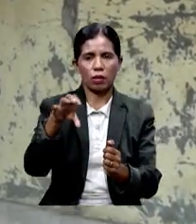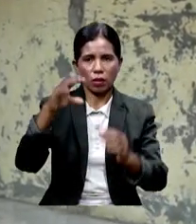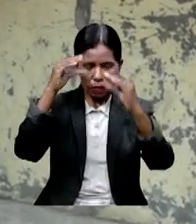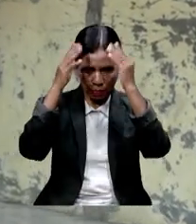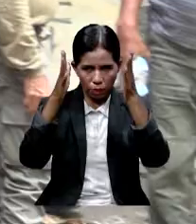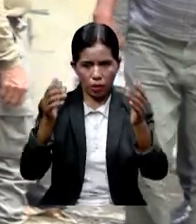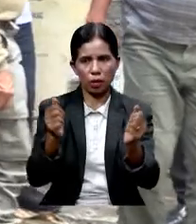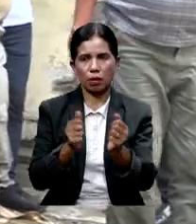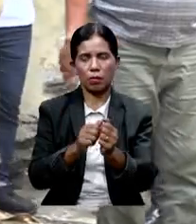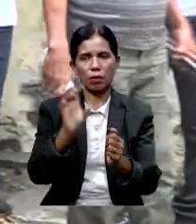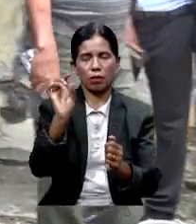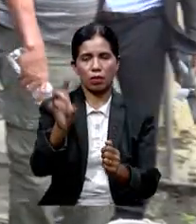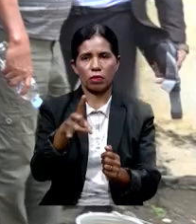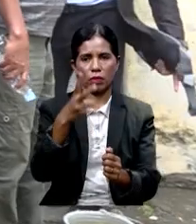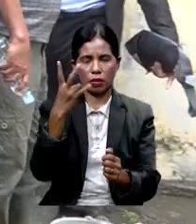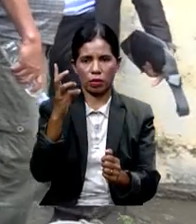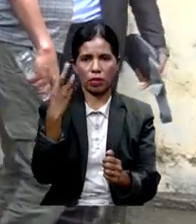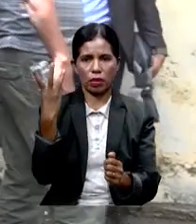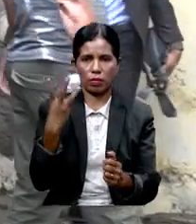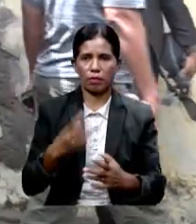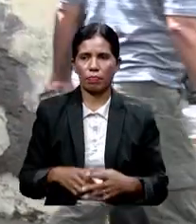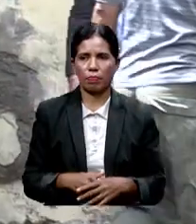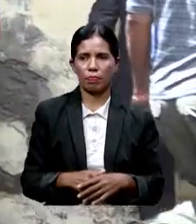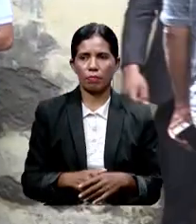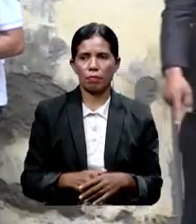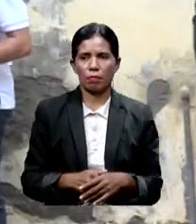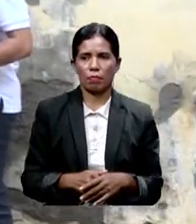Esramoto Xanulo Resinen, Emerenciana Martins, Lamberto da Silva, GMN.